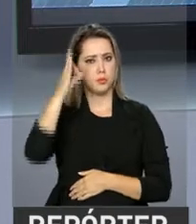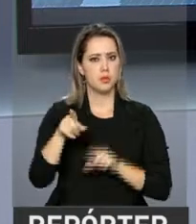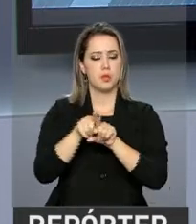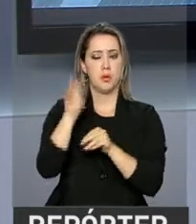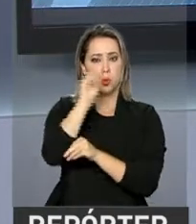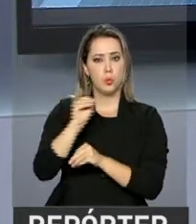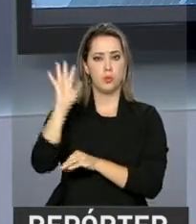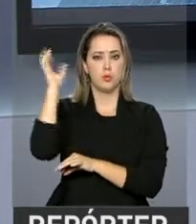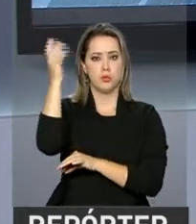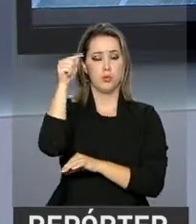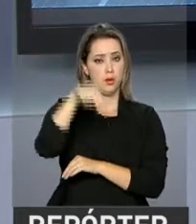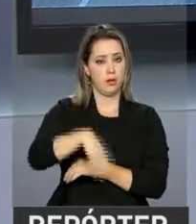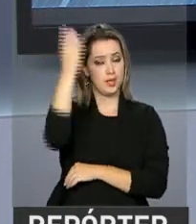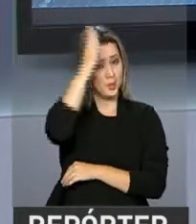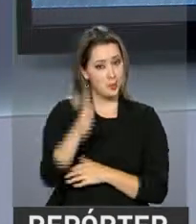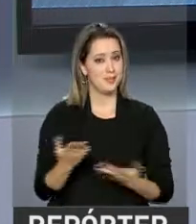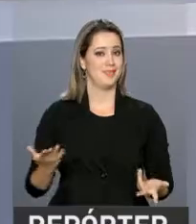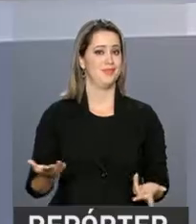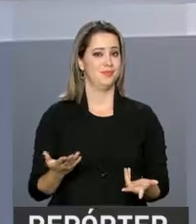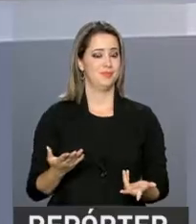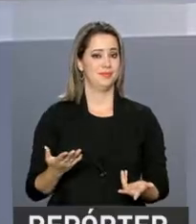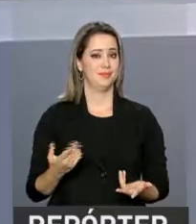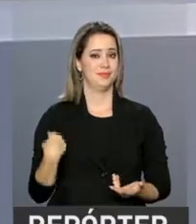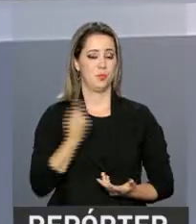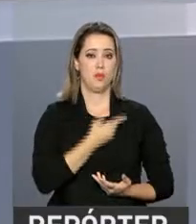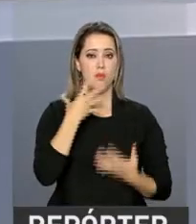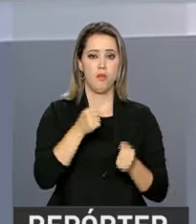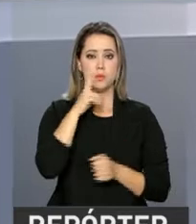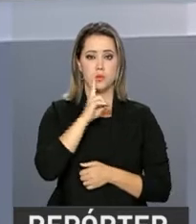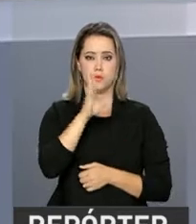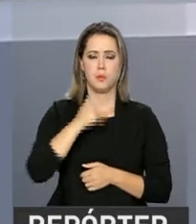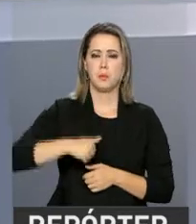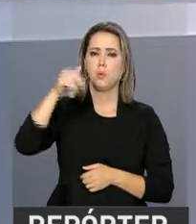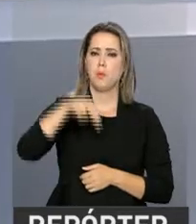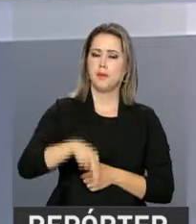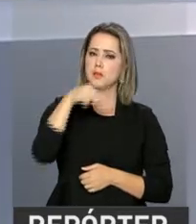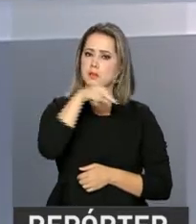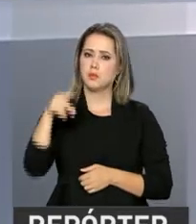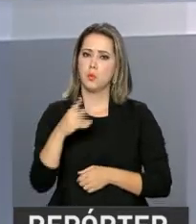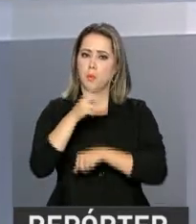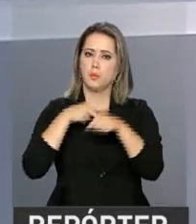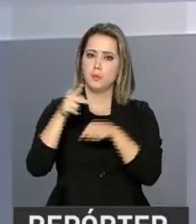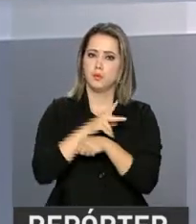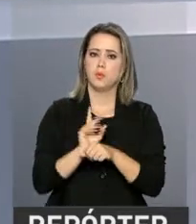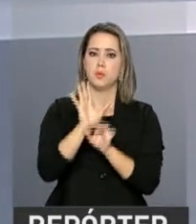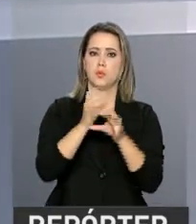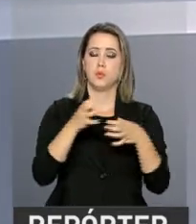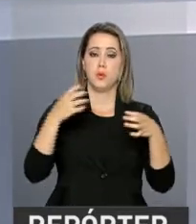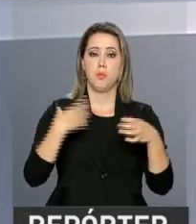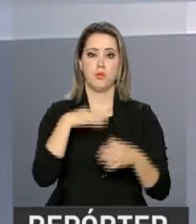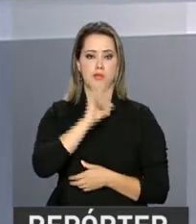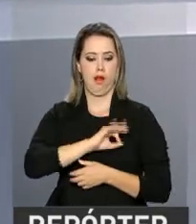ambiental aqui no território brasileiro nós vamos conhecer agora mais sobre a noruega um país que tem uma das maiores